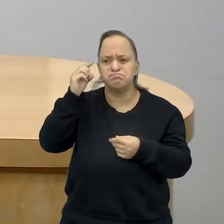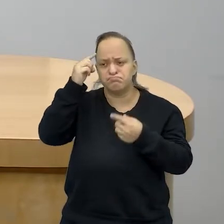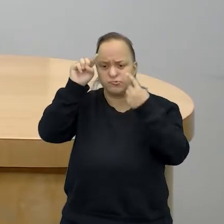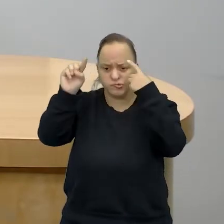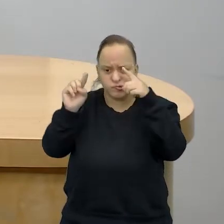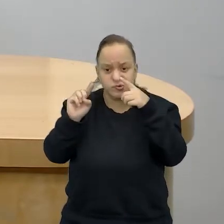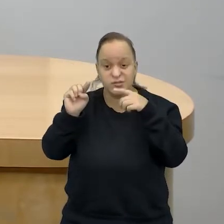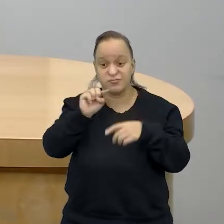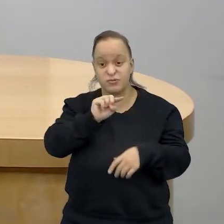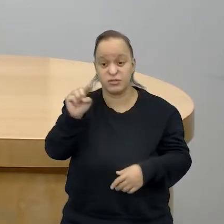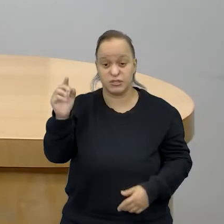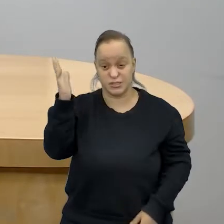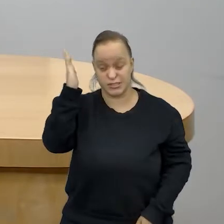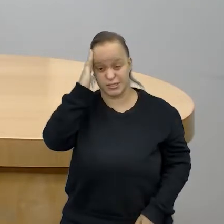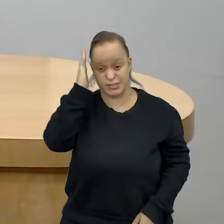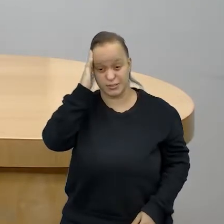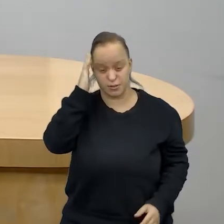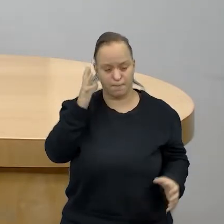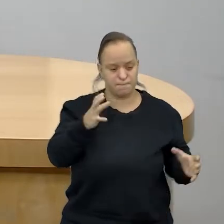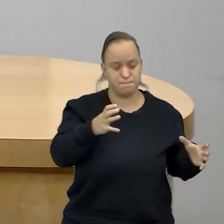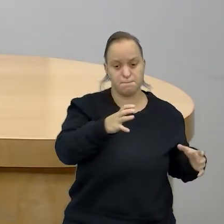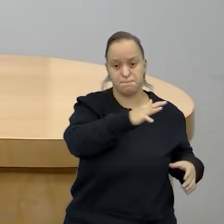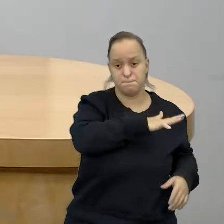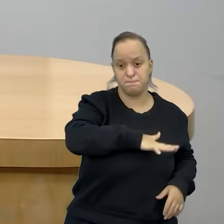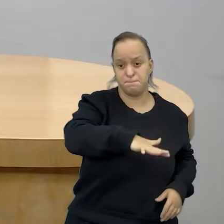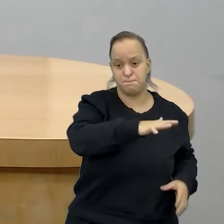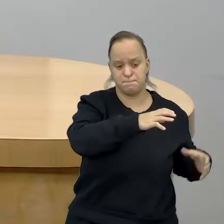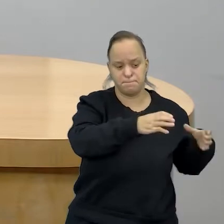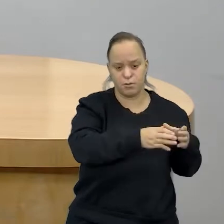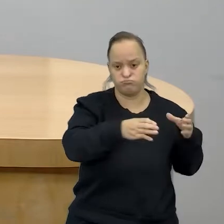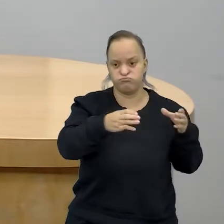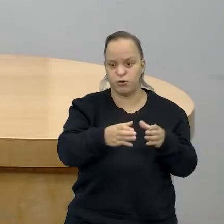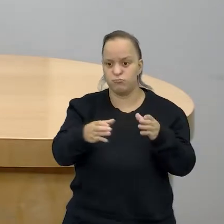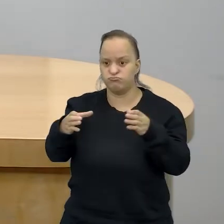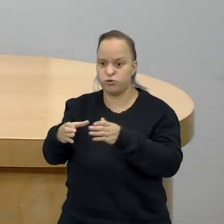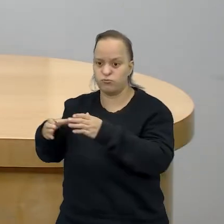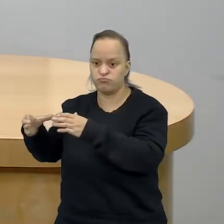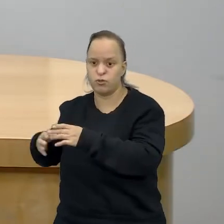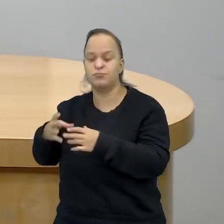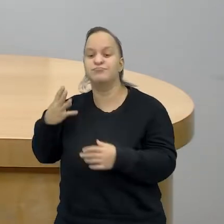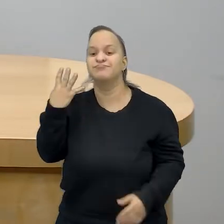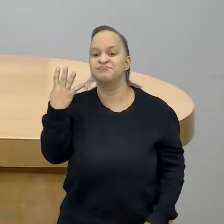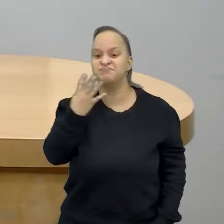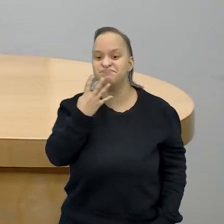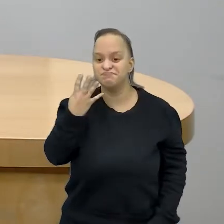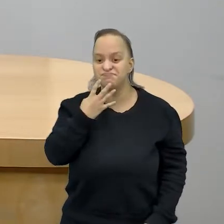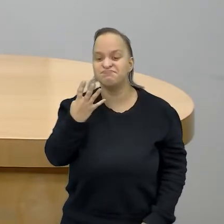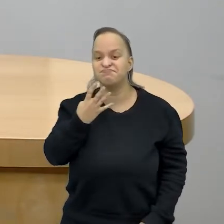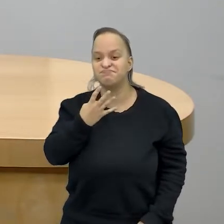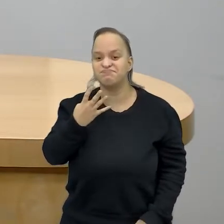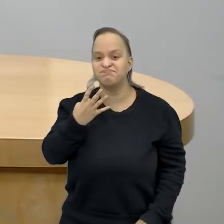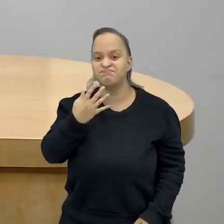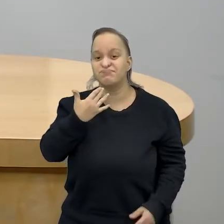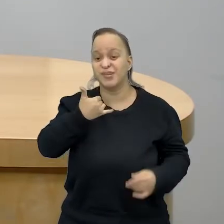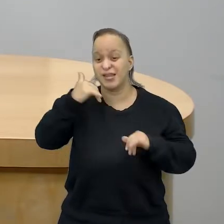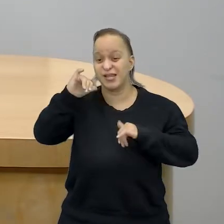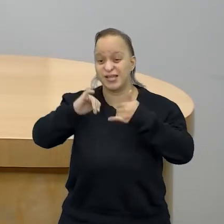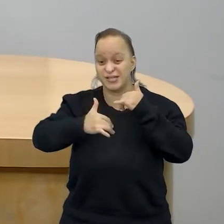componentes curriculares, não é isso? E num desses componentes, que é a eficiência energética, está o